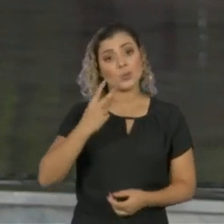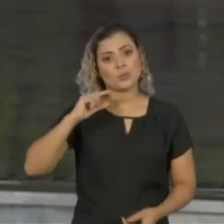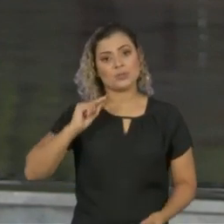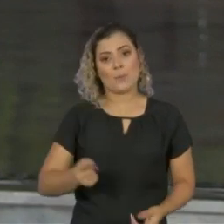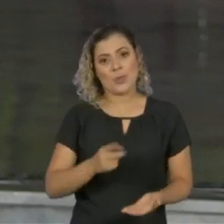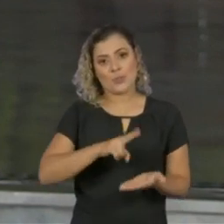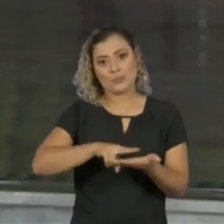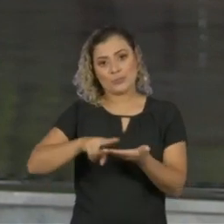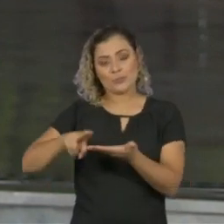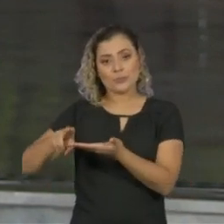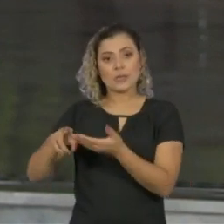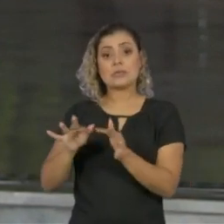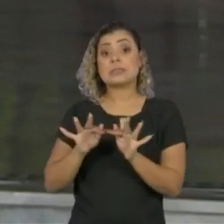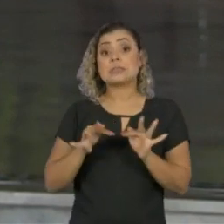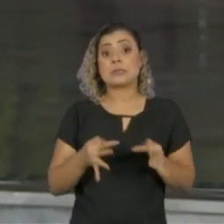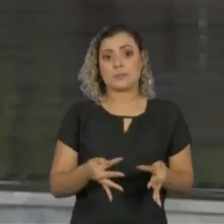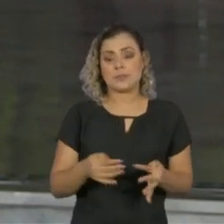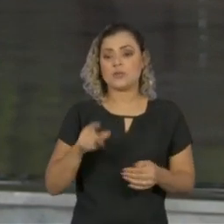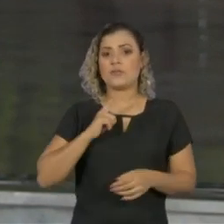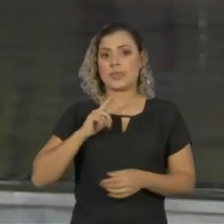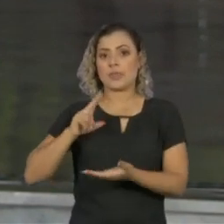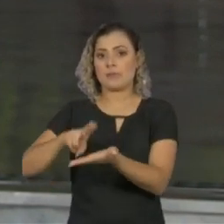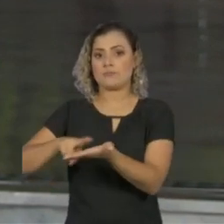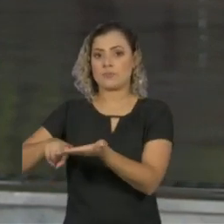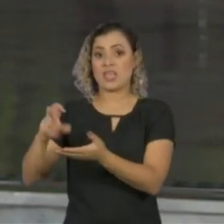leitos de baixa complexidade,